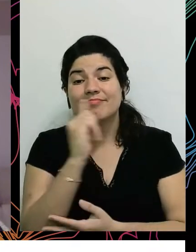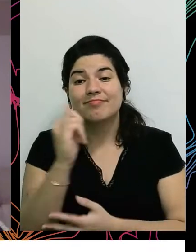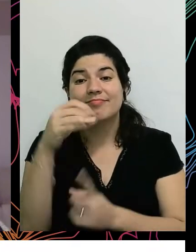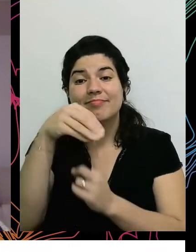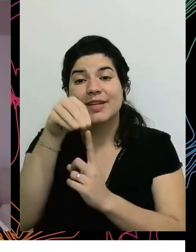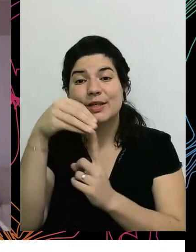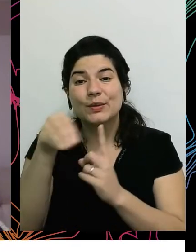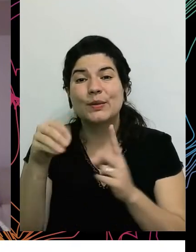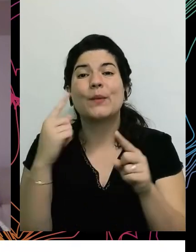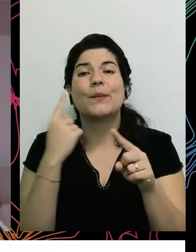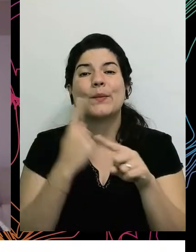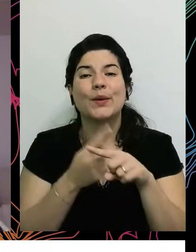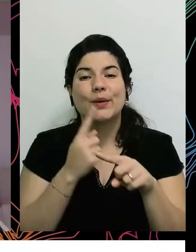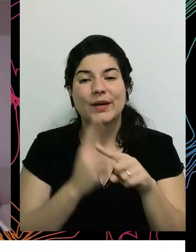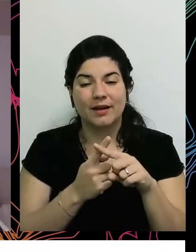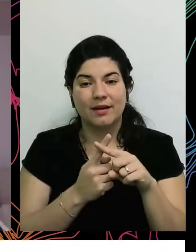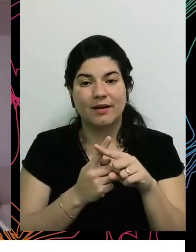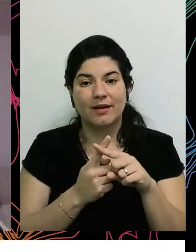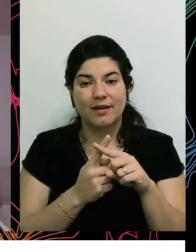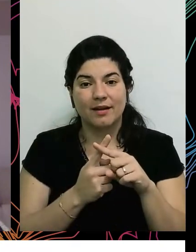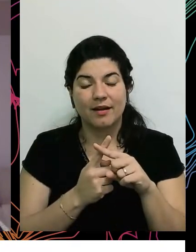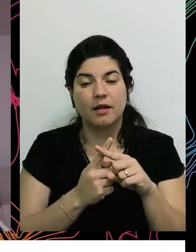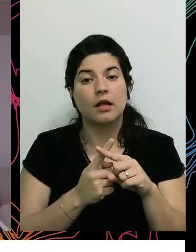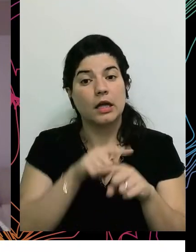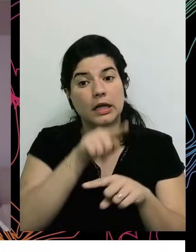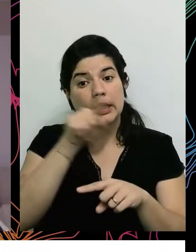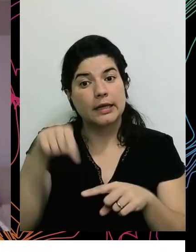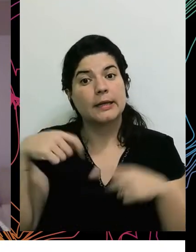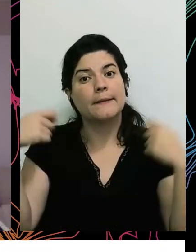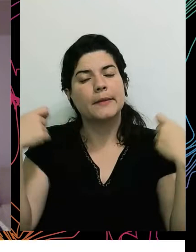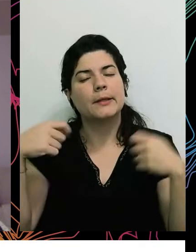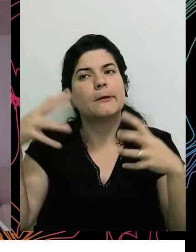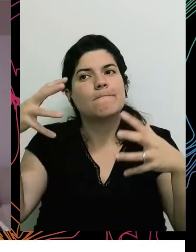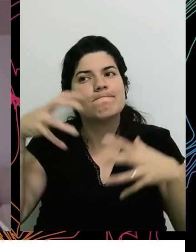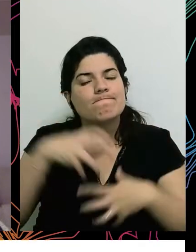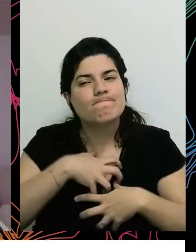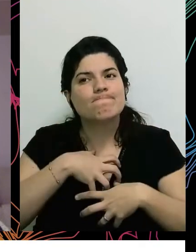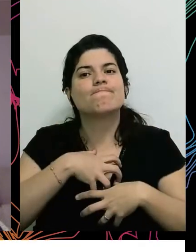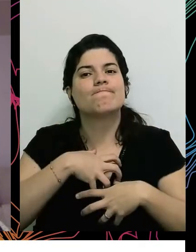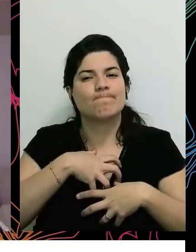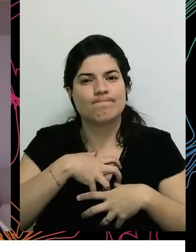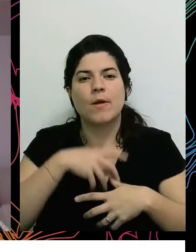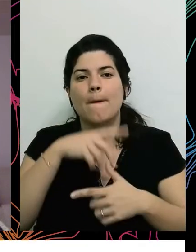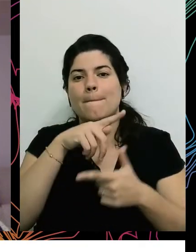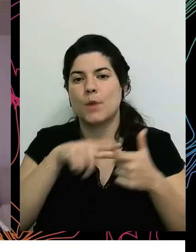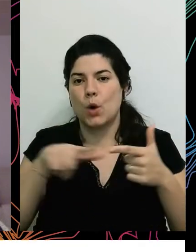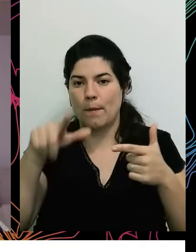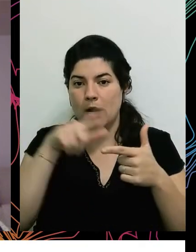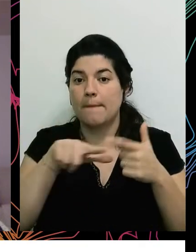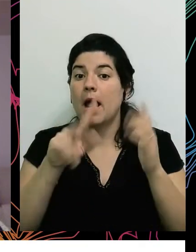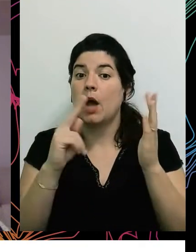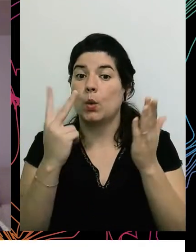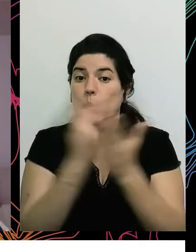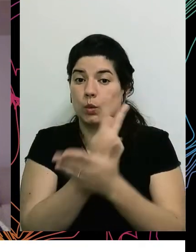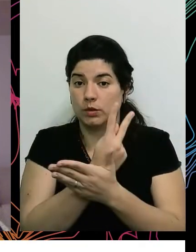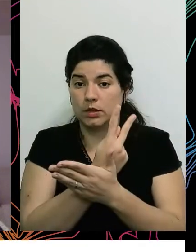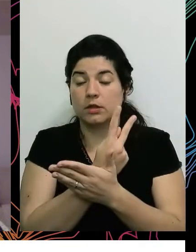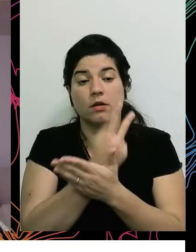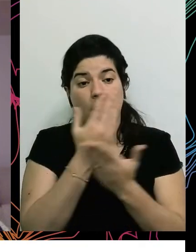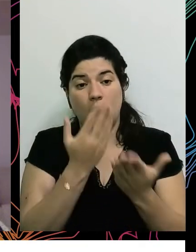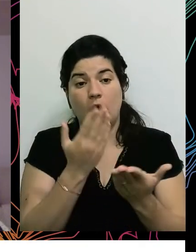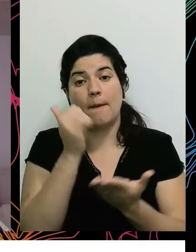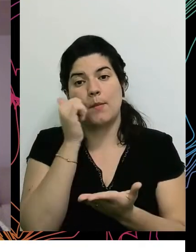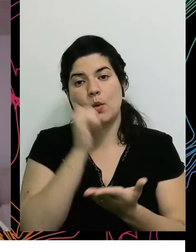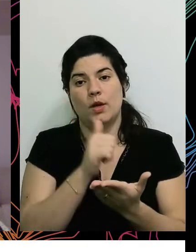Porque não tem jeito. Eles têm que ter a sensibilidade para os problemas que ocorrem com as mulheres,